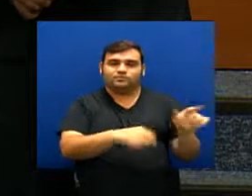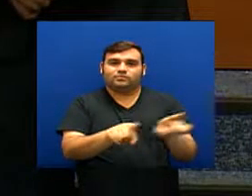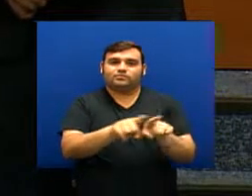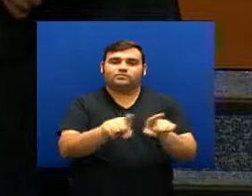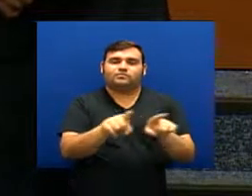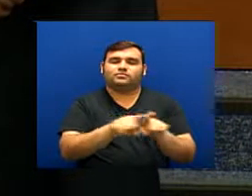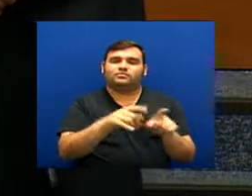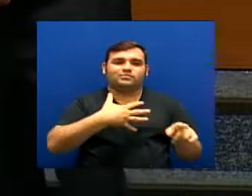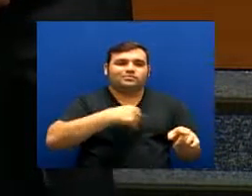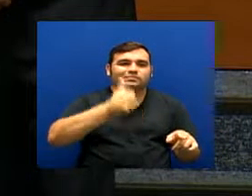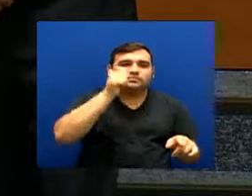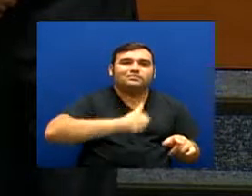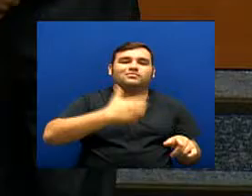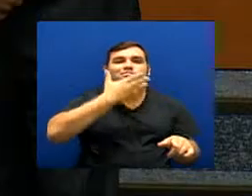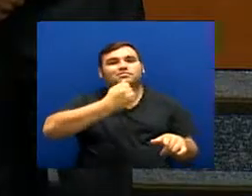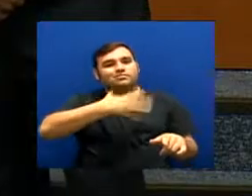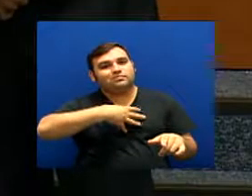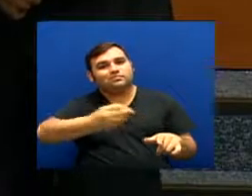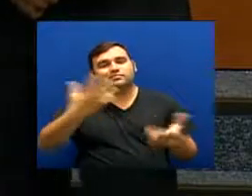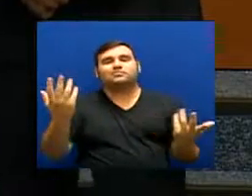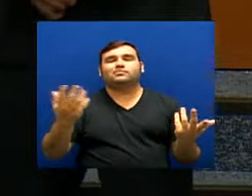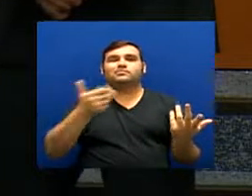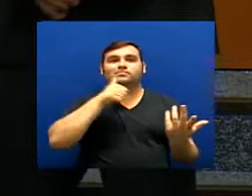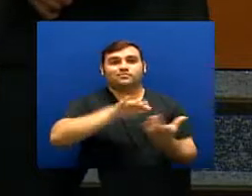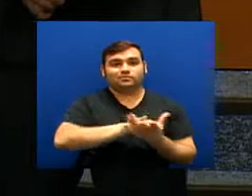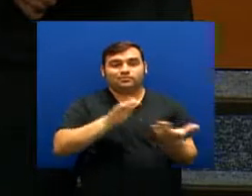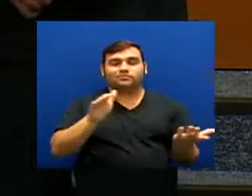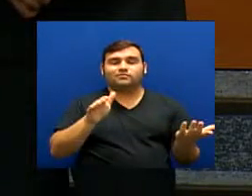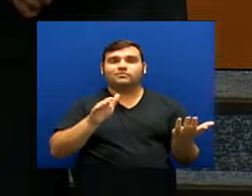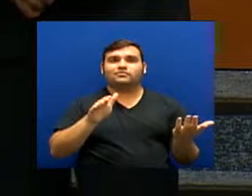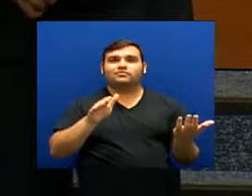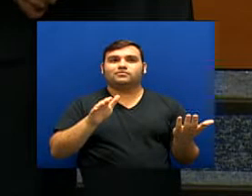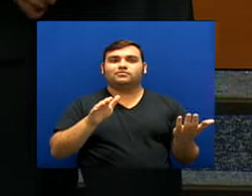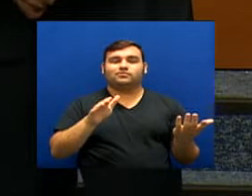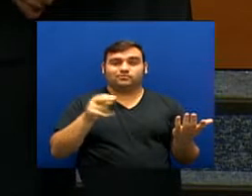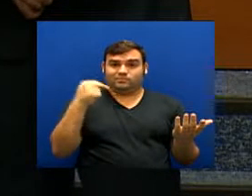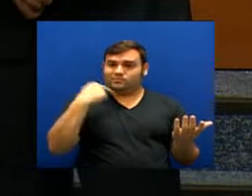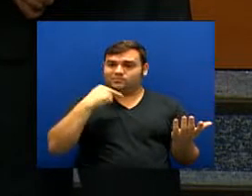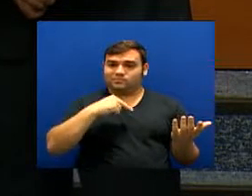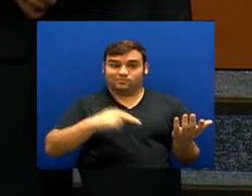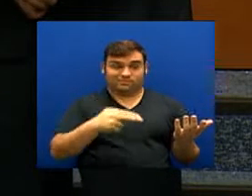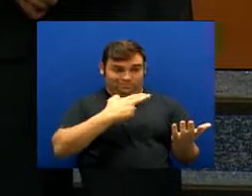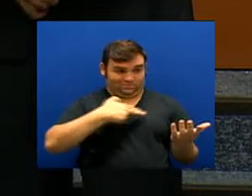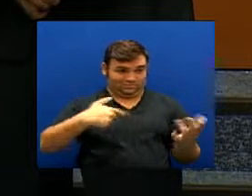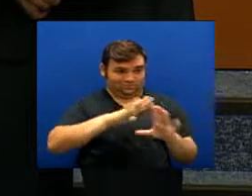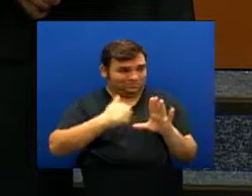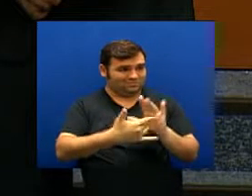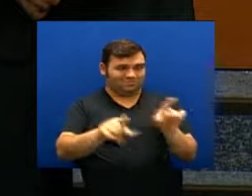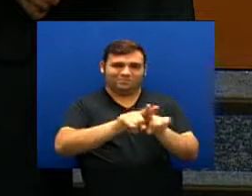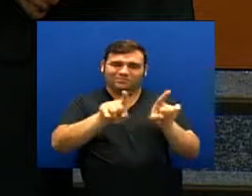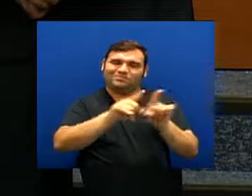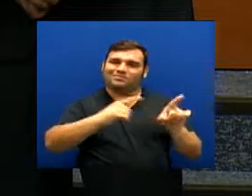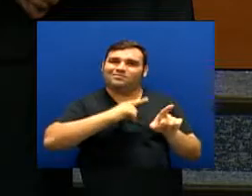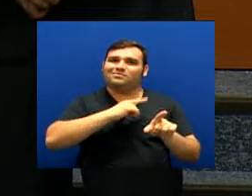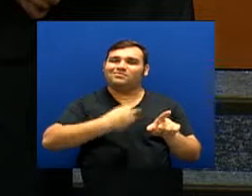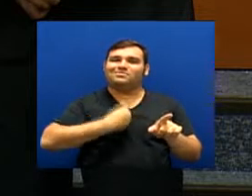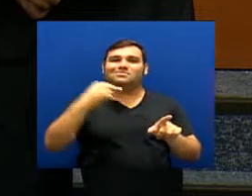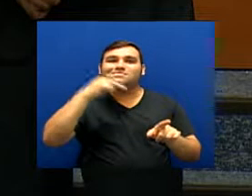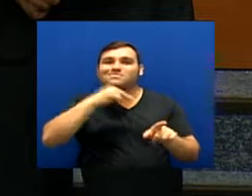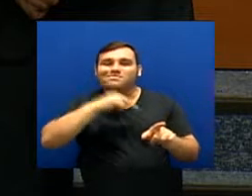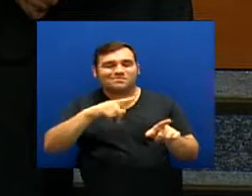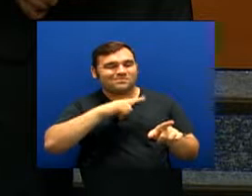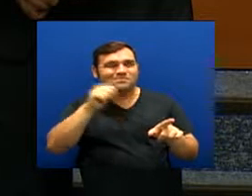e receba também muita honra, muita alegria dessa Casa de Leis, do presidente dessa casa, assinado